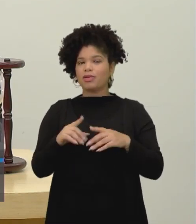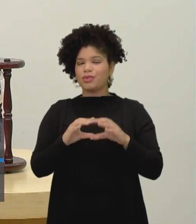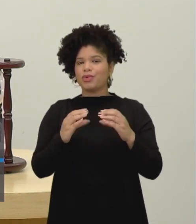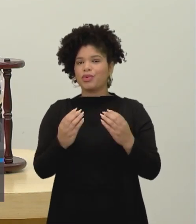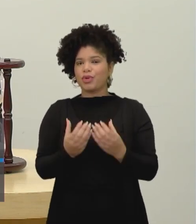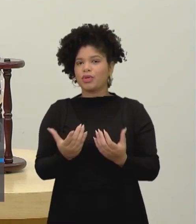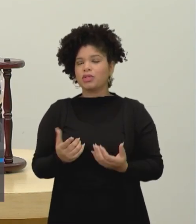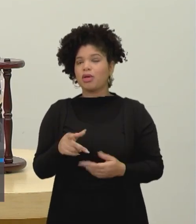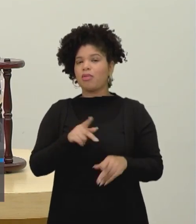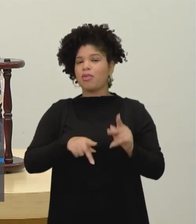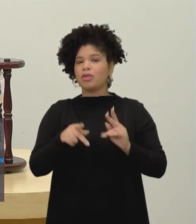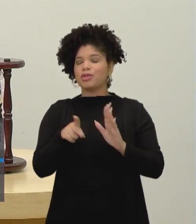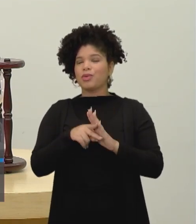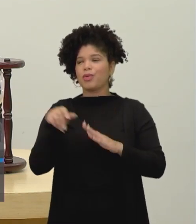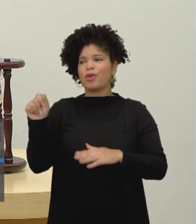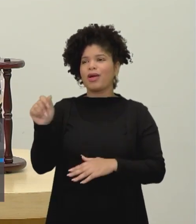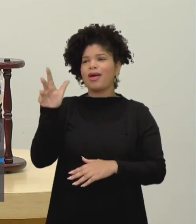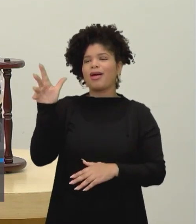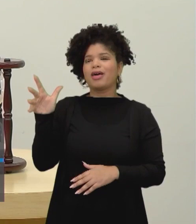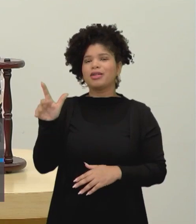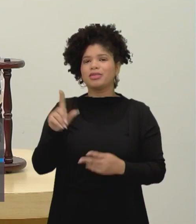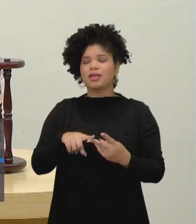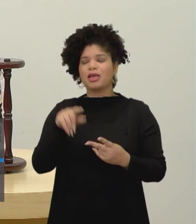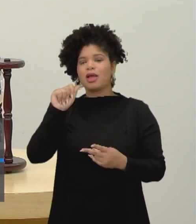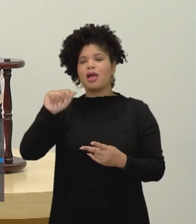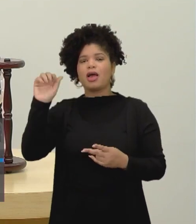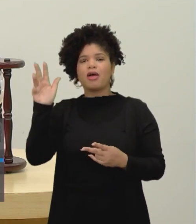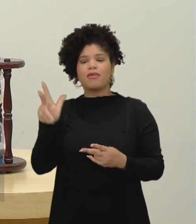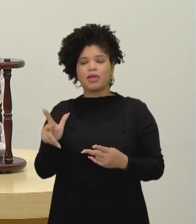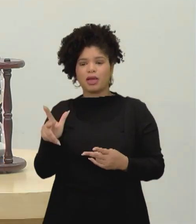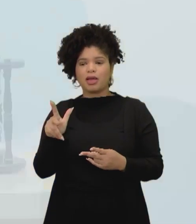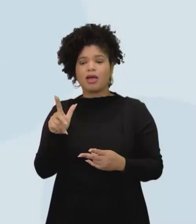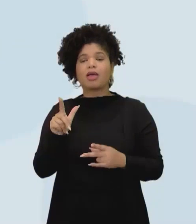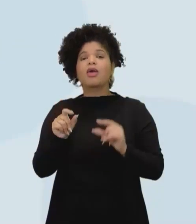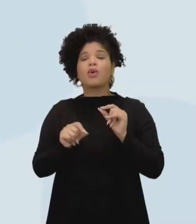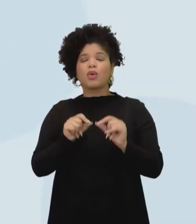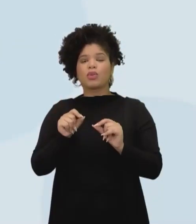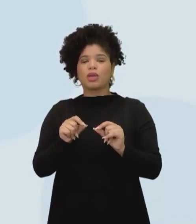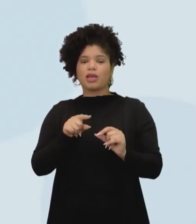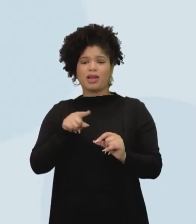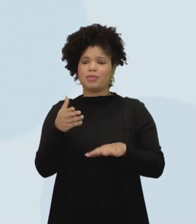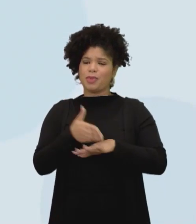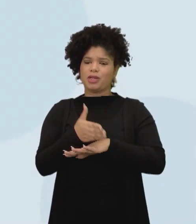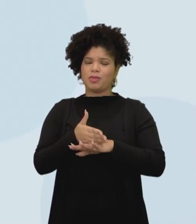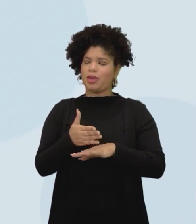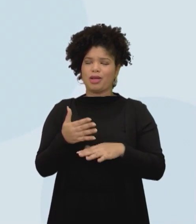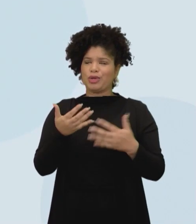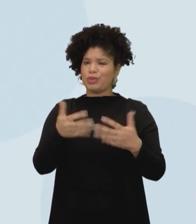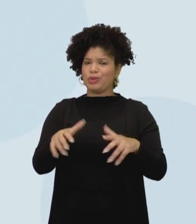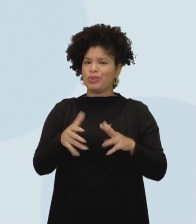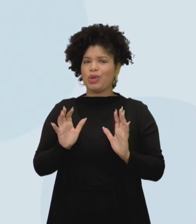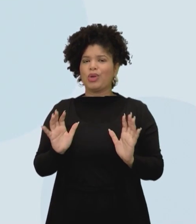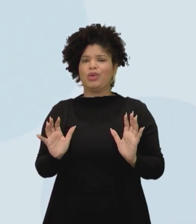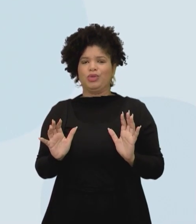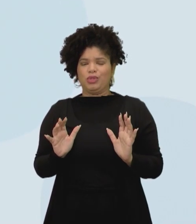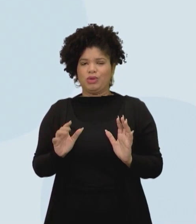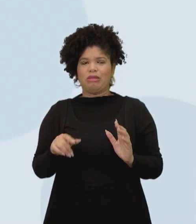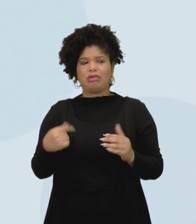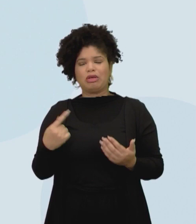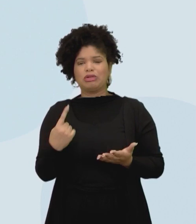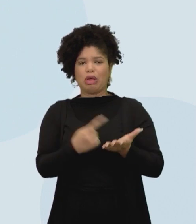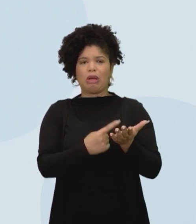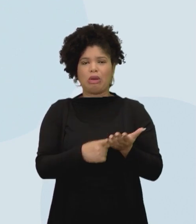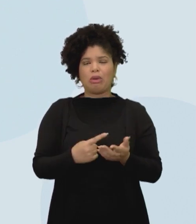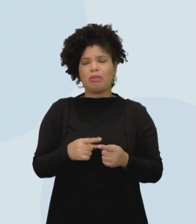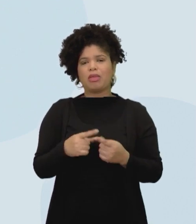Bandung, o que esses povos da Ásia e África pedem? Eles pedem para que eles não tenham que participar deste alinhamento. Eles não querem se alinhar nem com